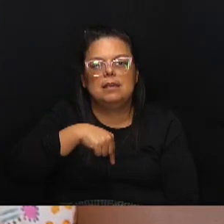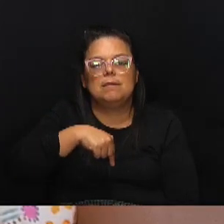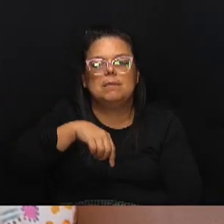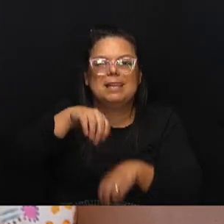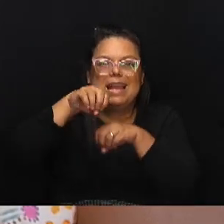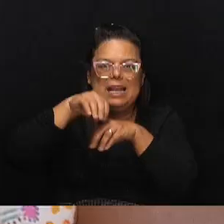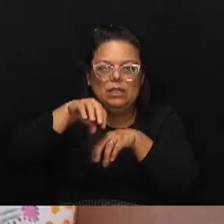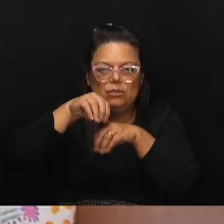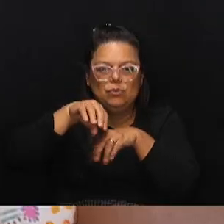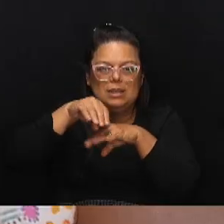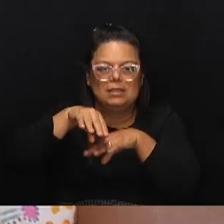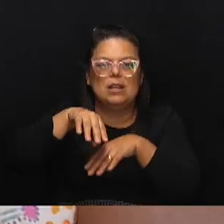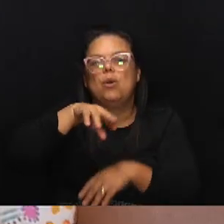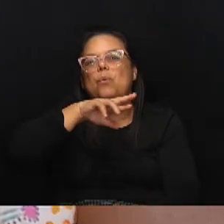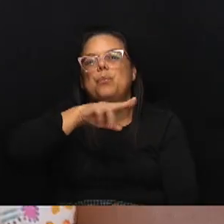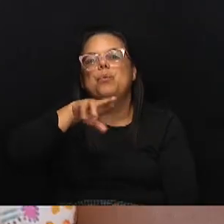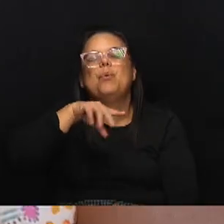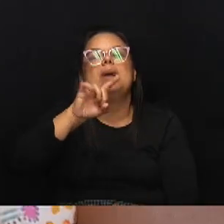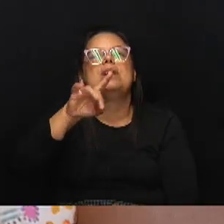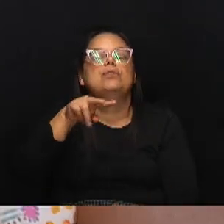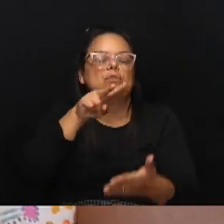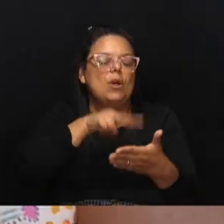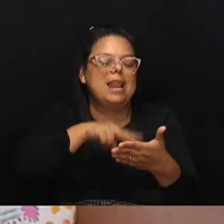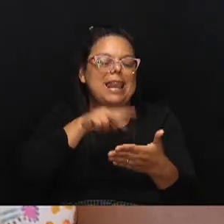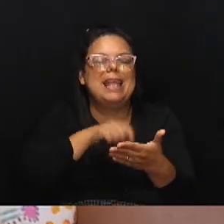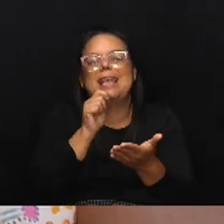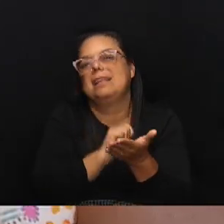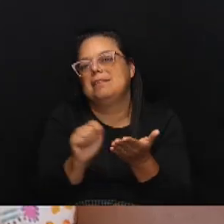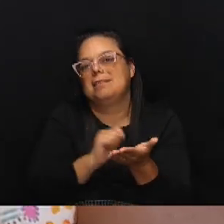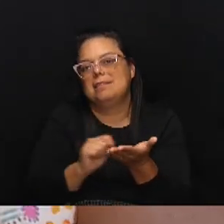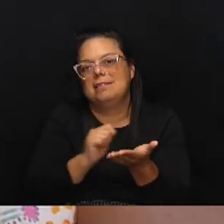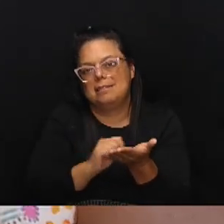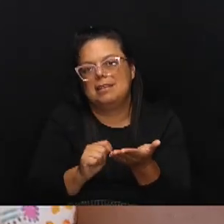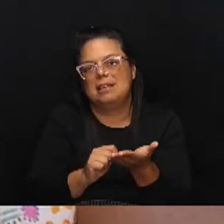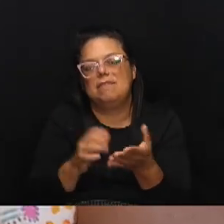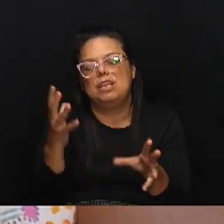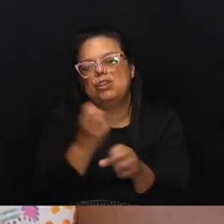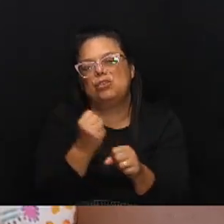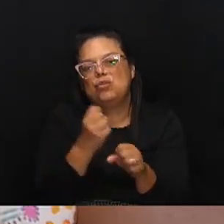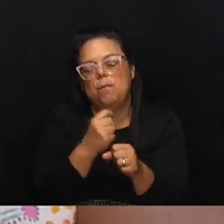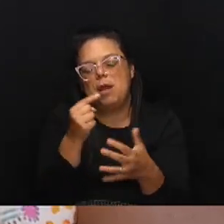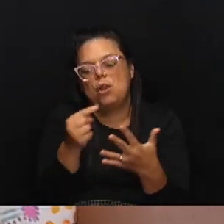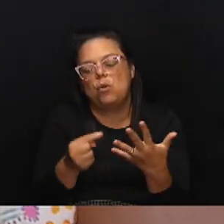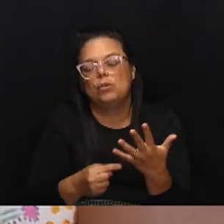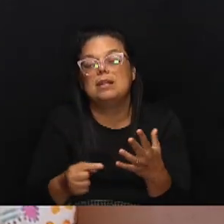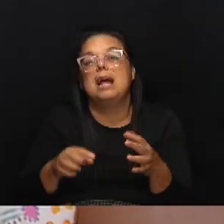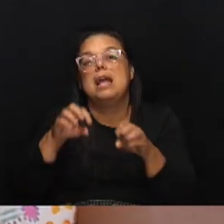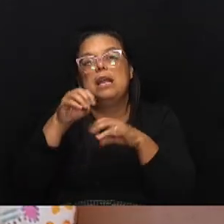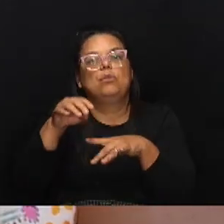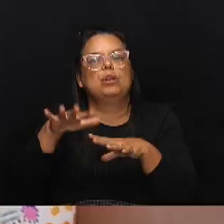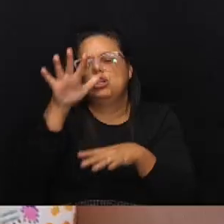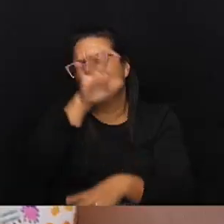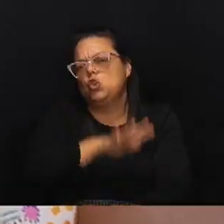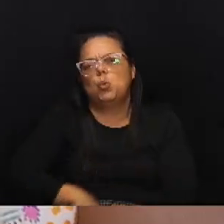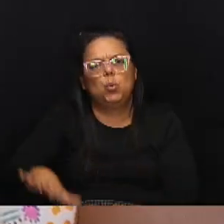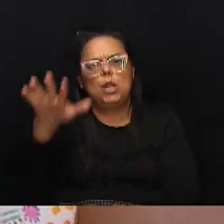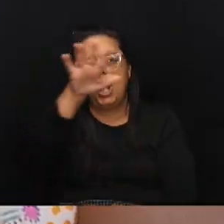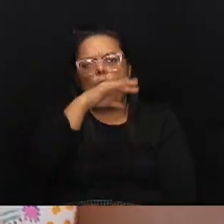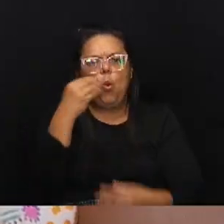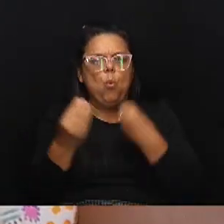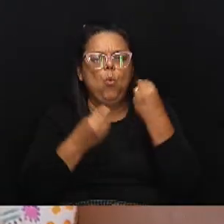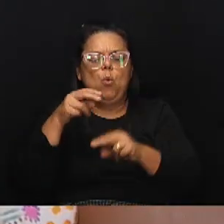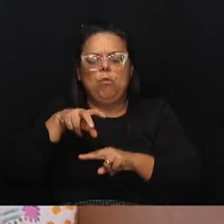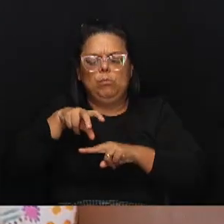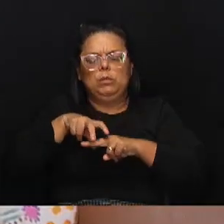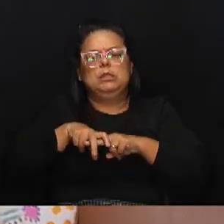da preceptora não é só o ler, escrever e somar e contar. É a educação total. É como que se